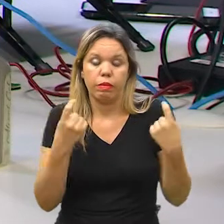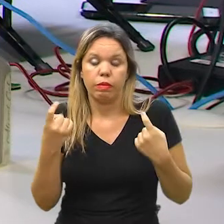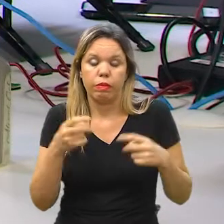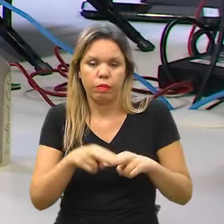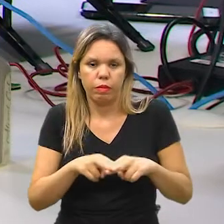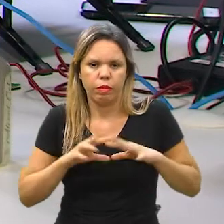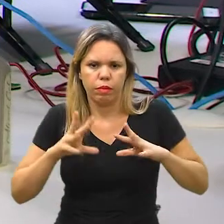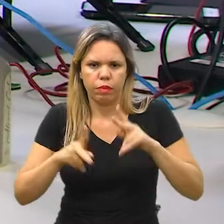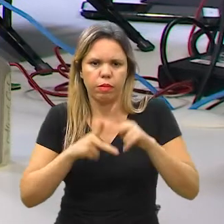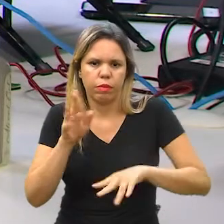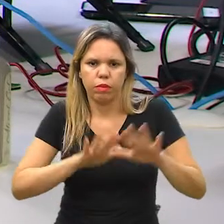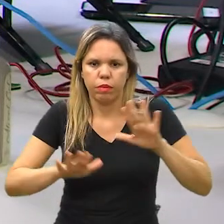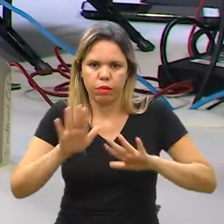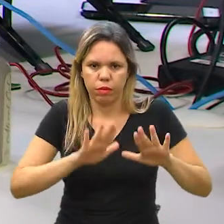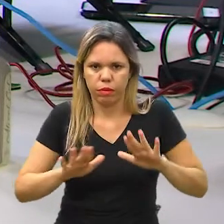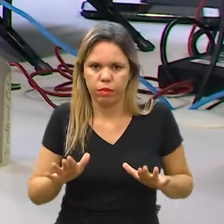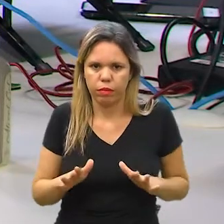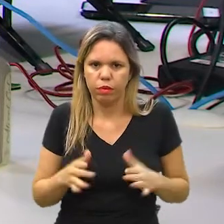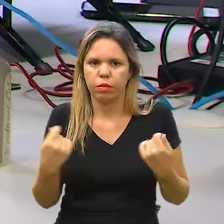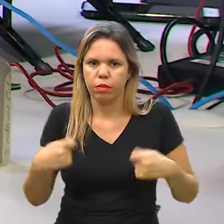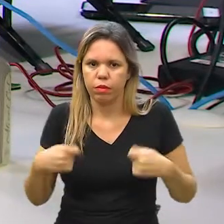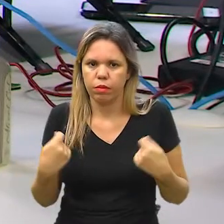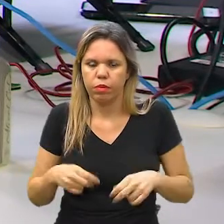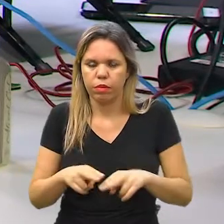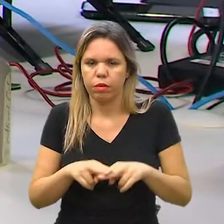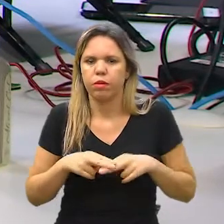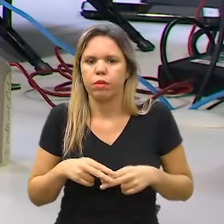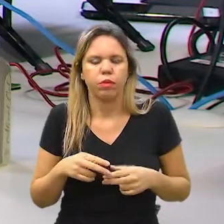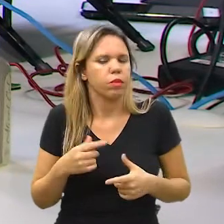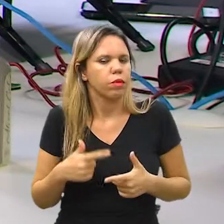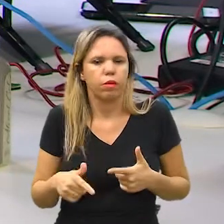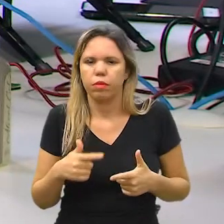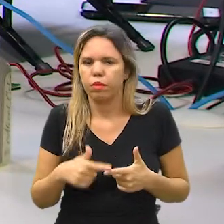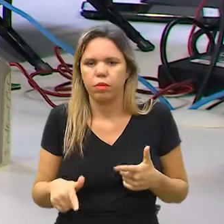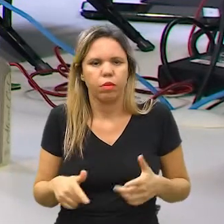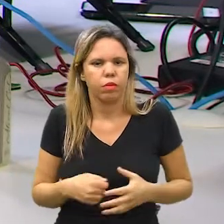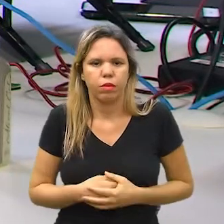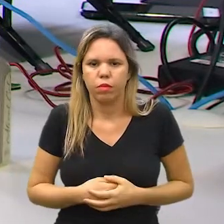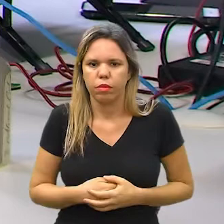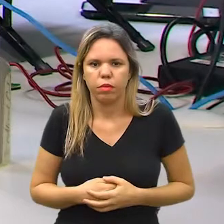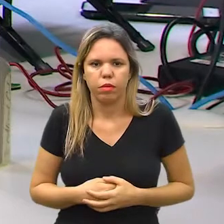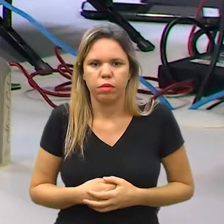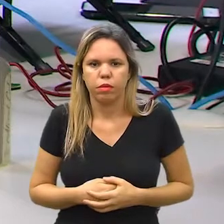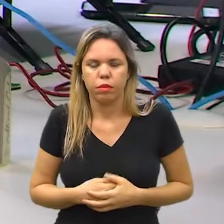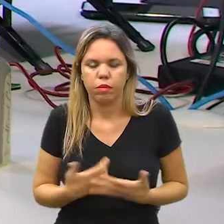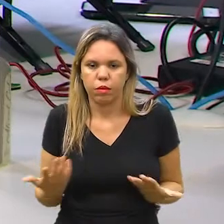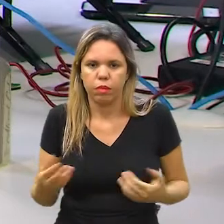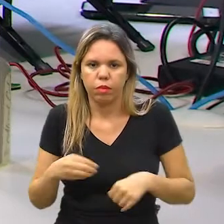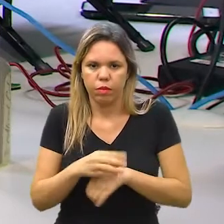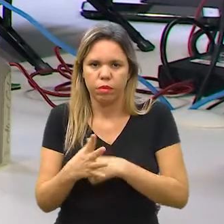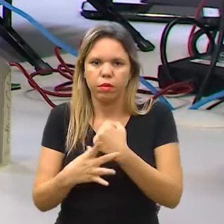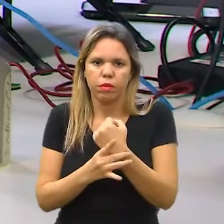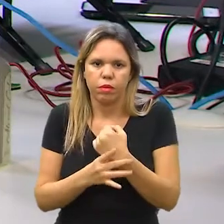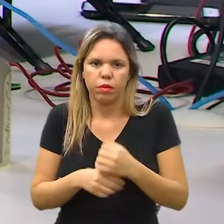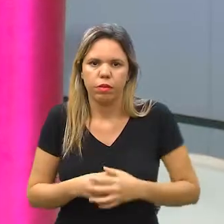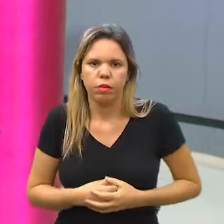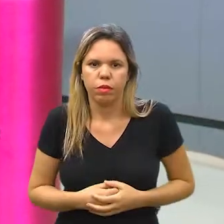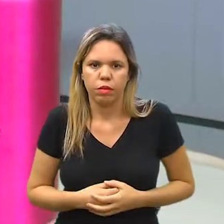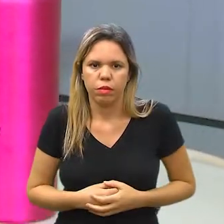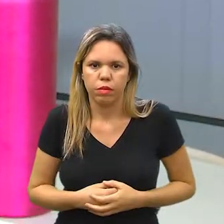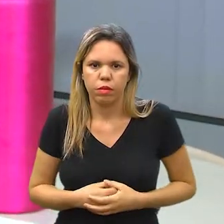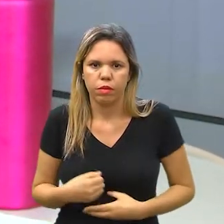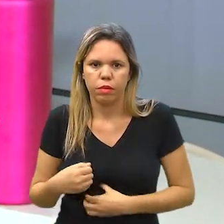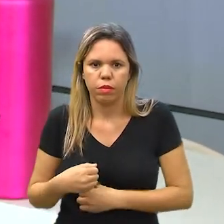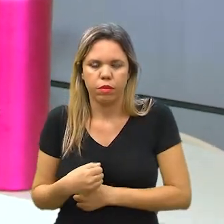e por isso todo mundo tomou o cuidado necessário justamente para não não dar nenhum problema com ninguém né e trazer segurança para todo mundo